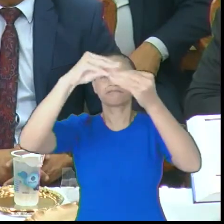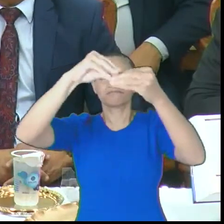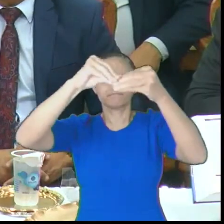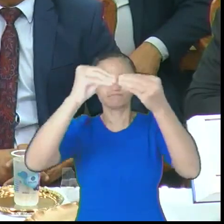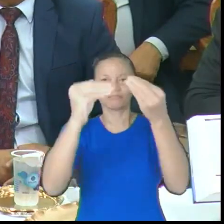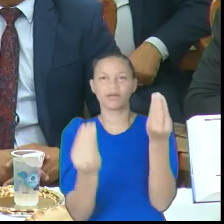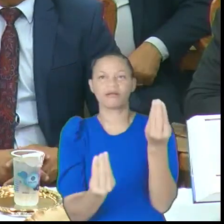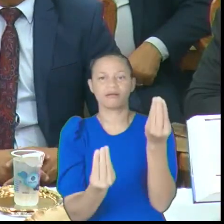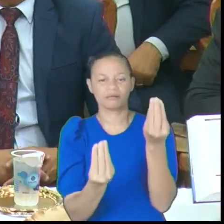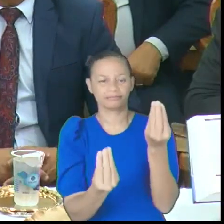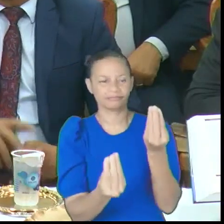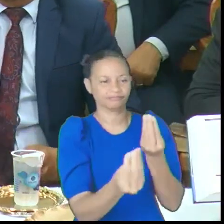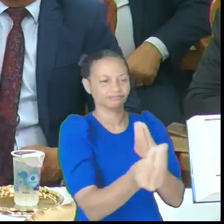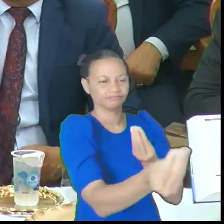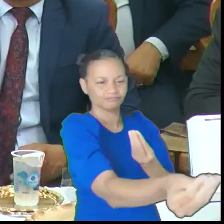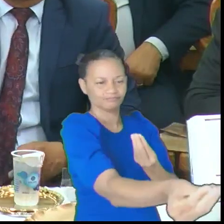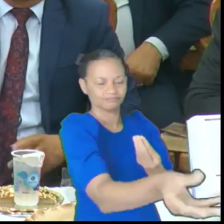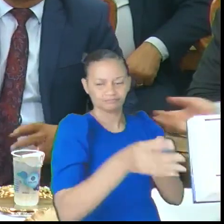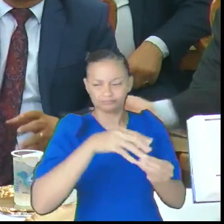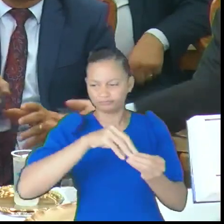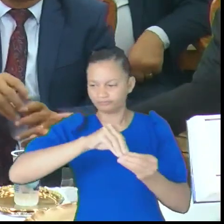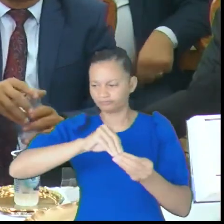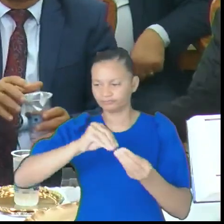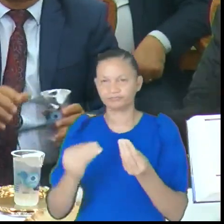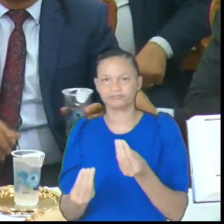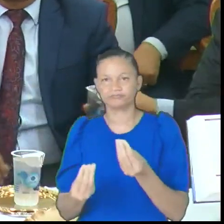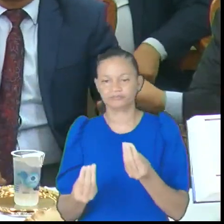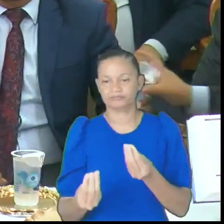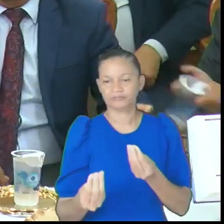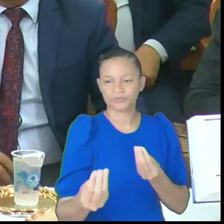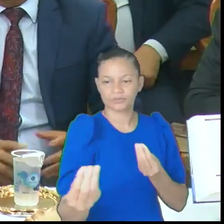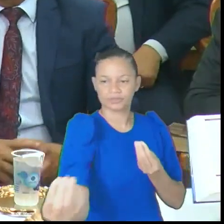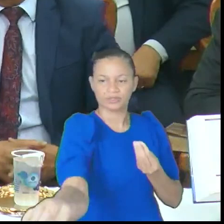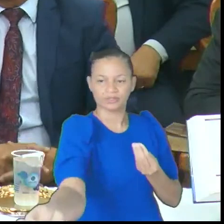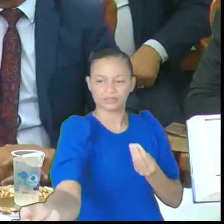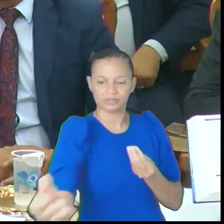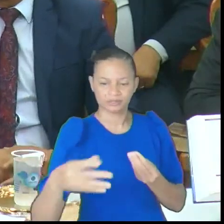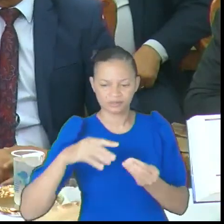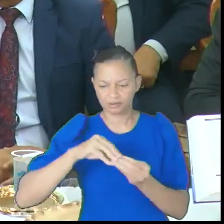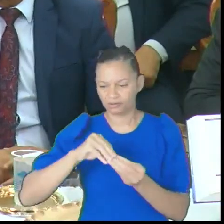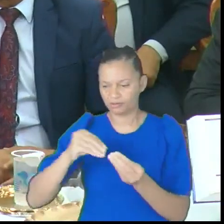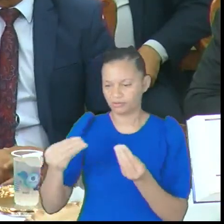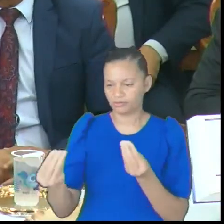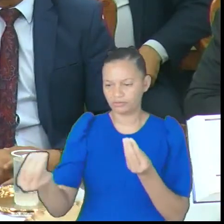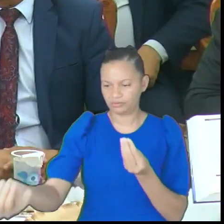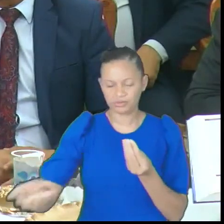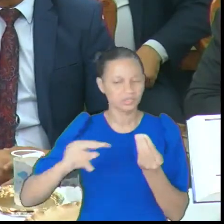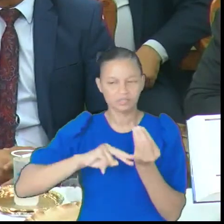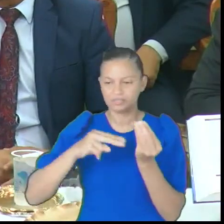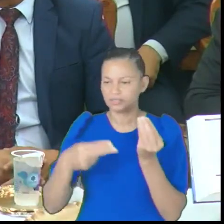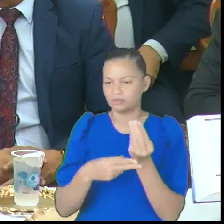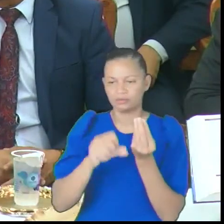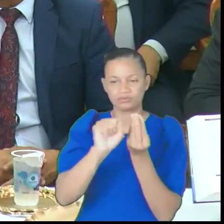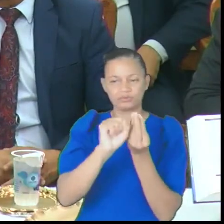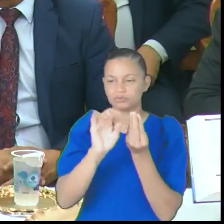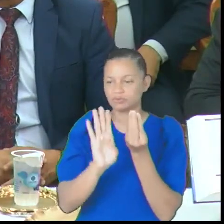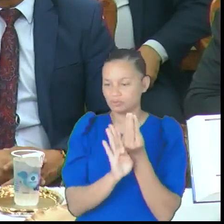parte e vai entregando aos seus discípulos e dizendo: este é o símbolo do meu corpo.